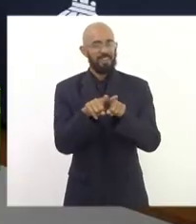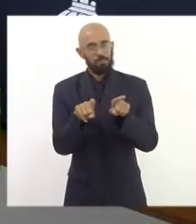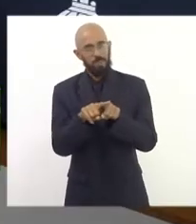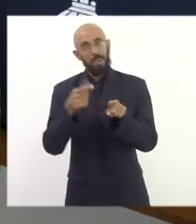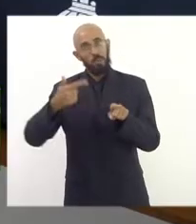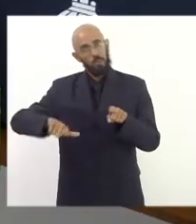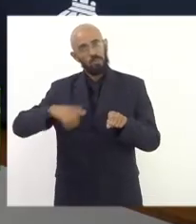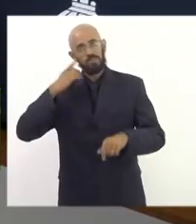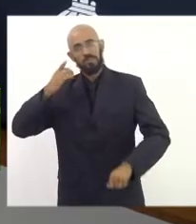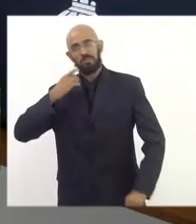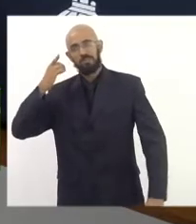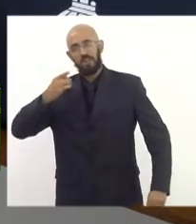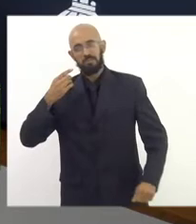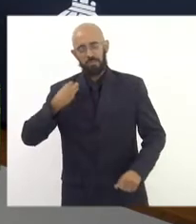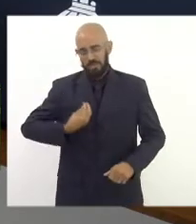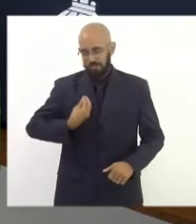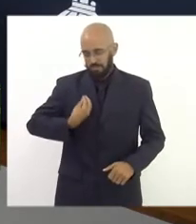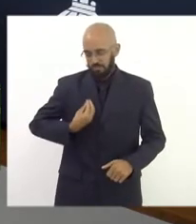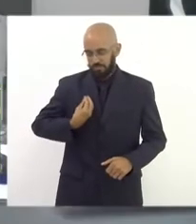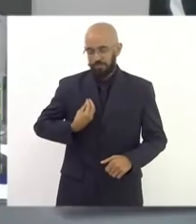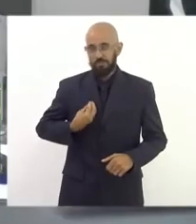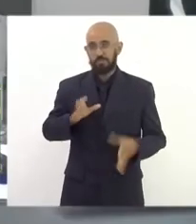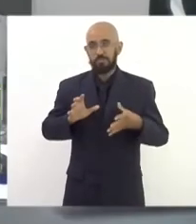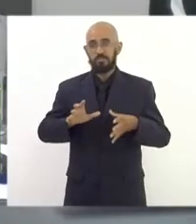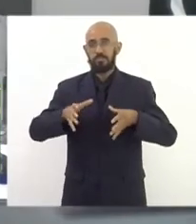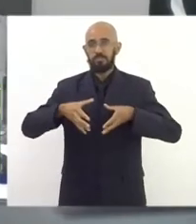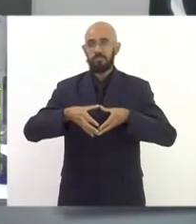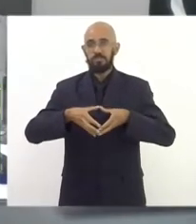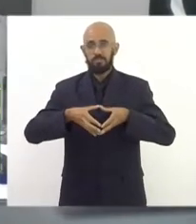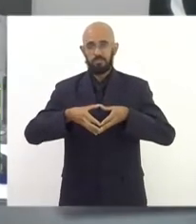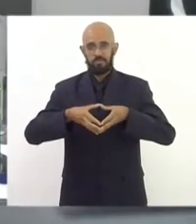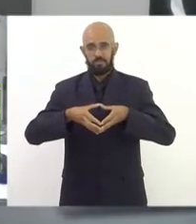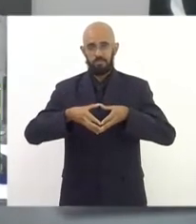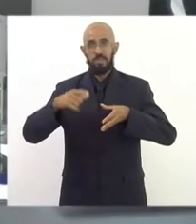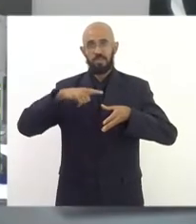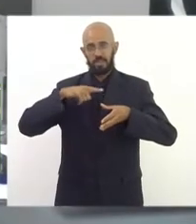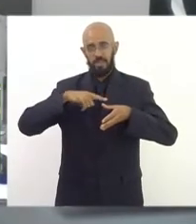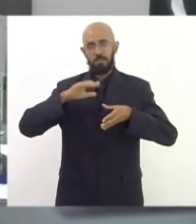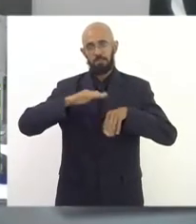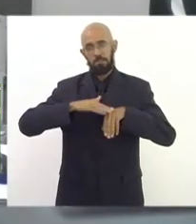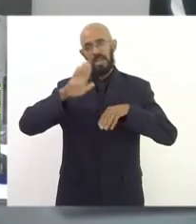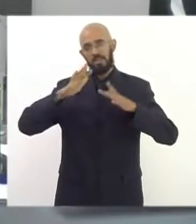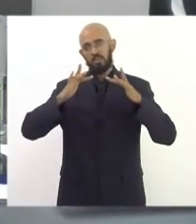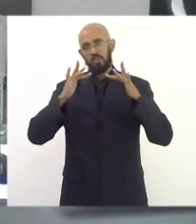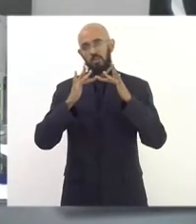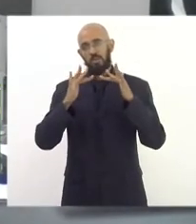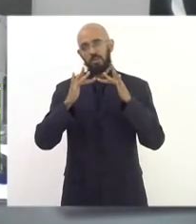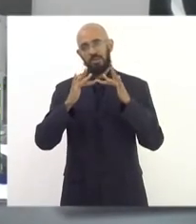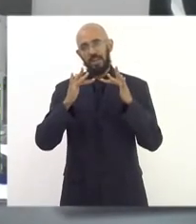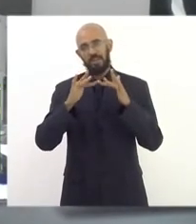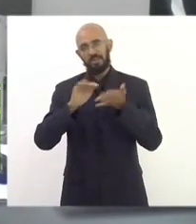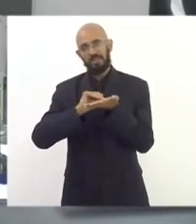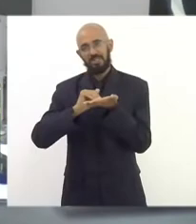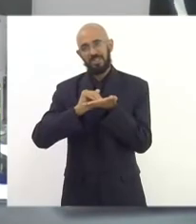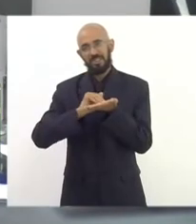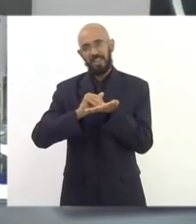outros, participamos das comissões que têm mais contato com a Secretaria